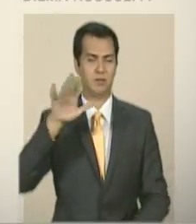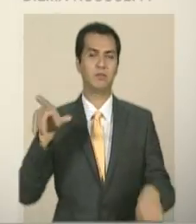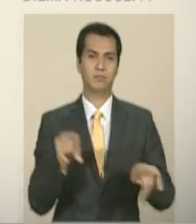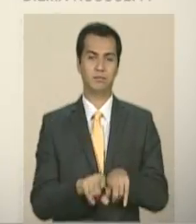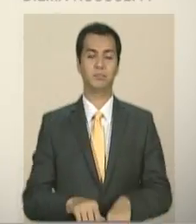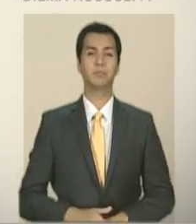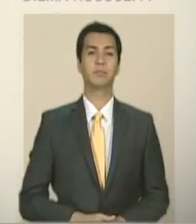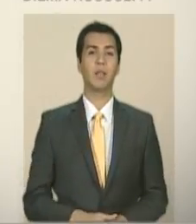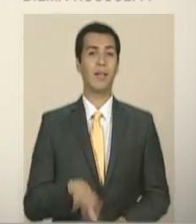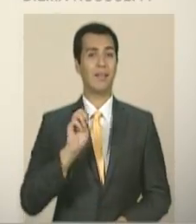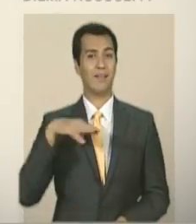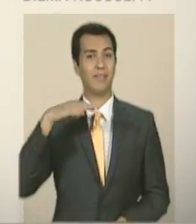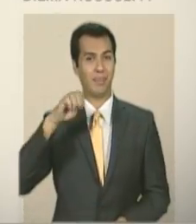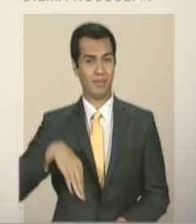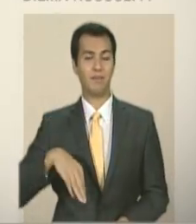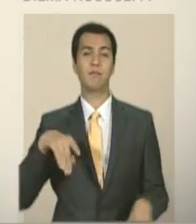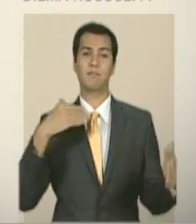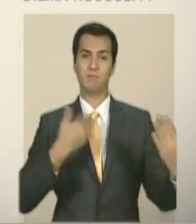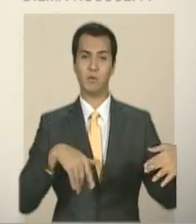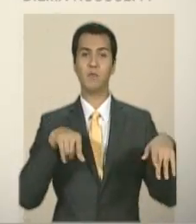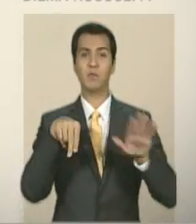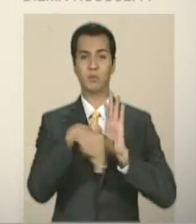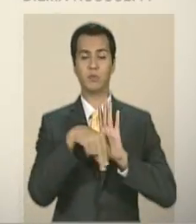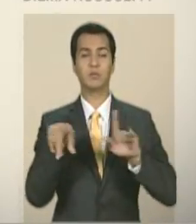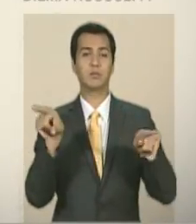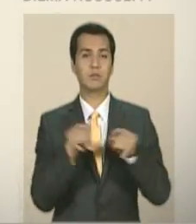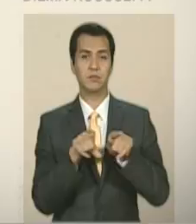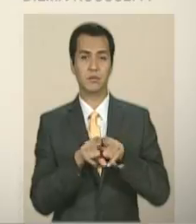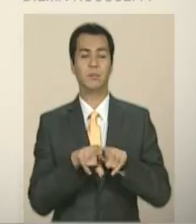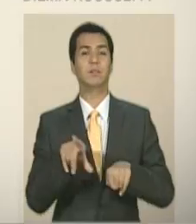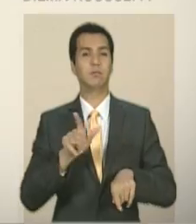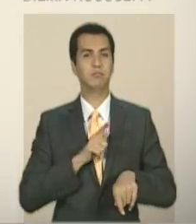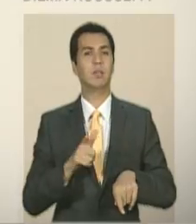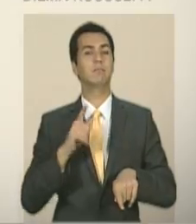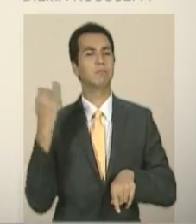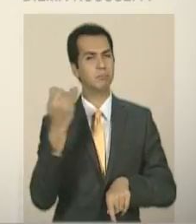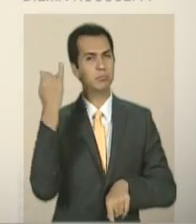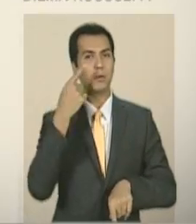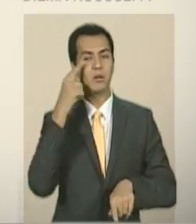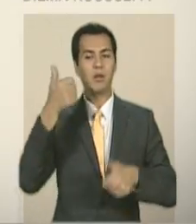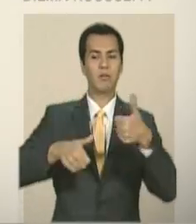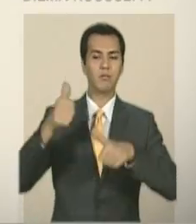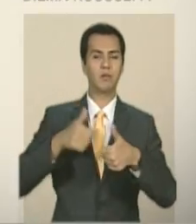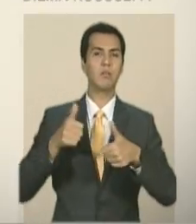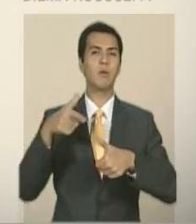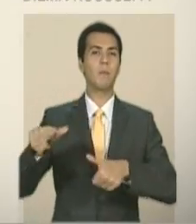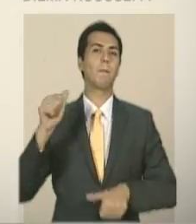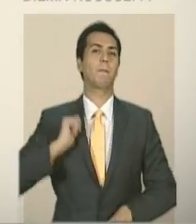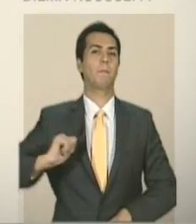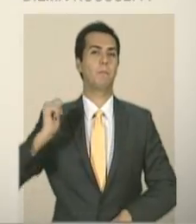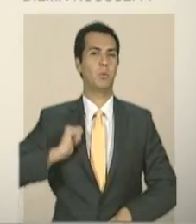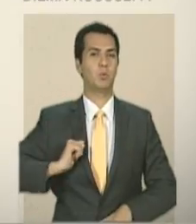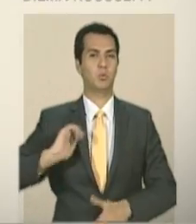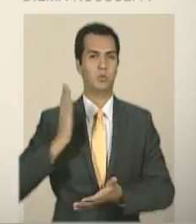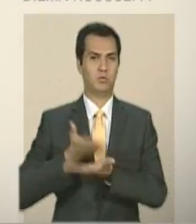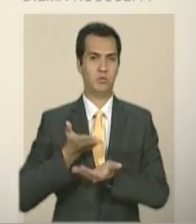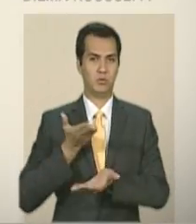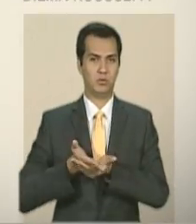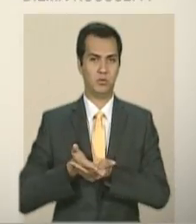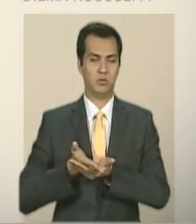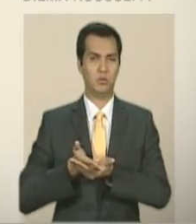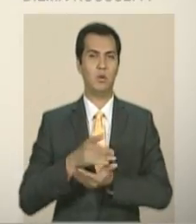também a porta de entrada para a seleção das bolsas de estudos para os estudantes que irão se beneficiar